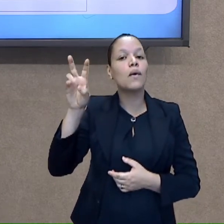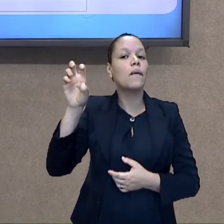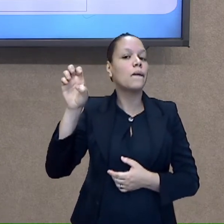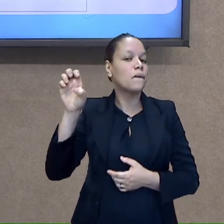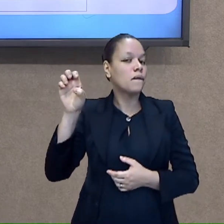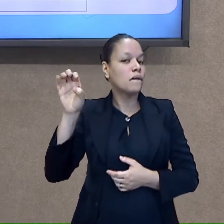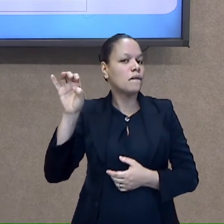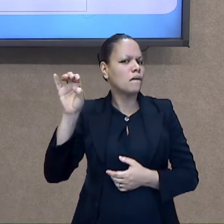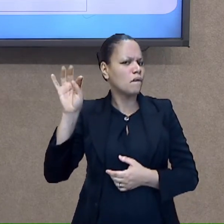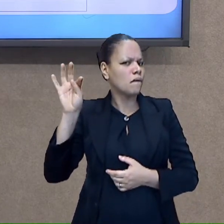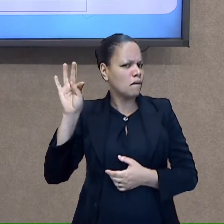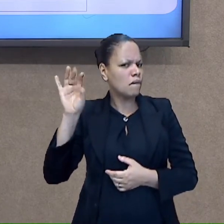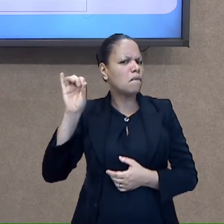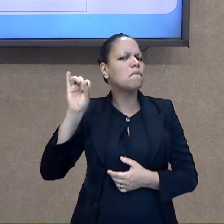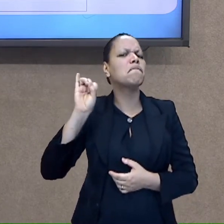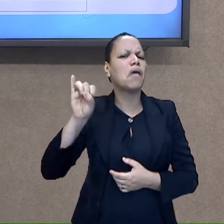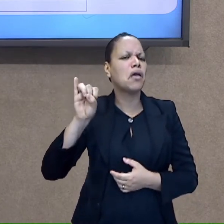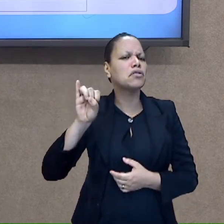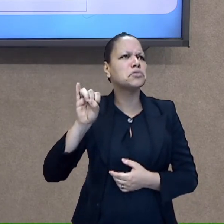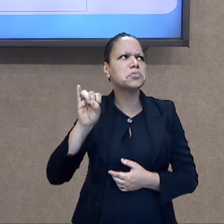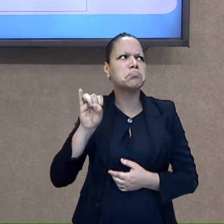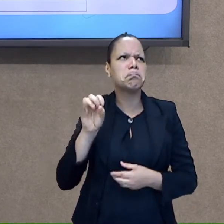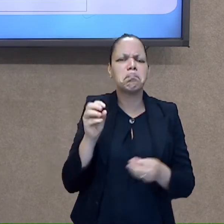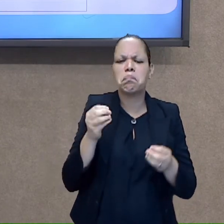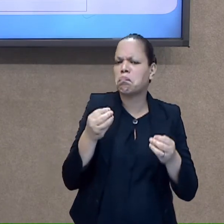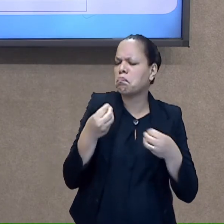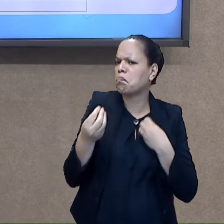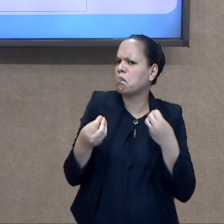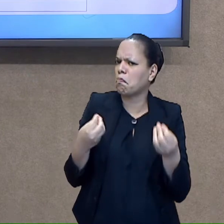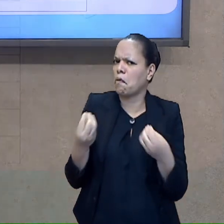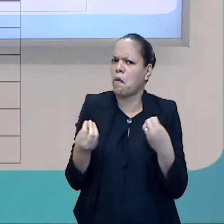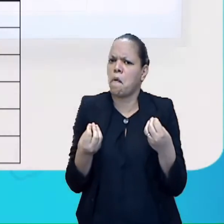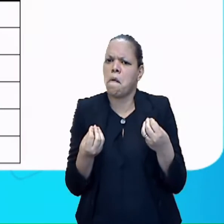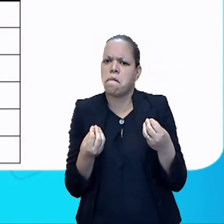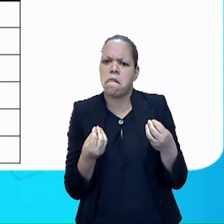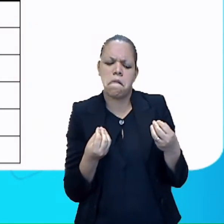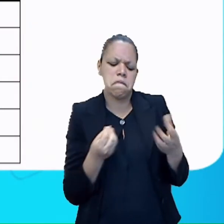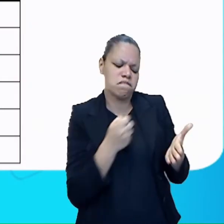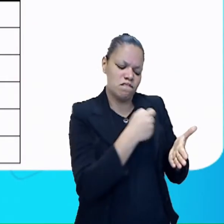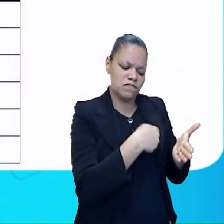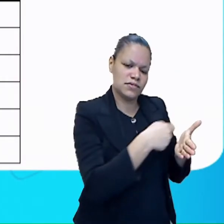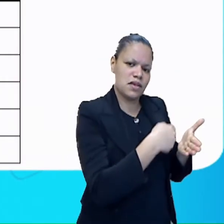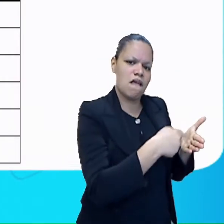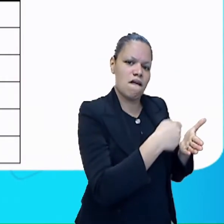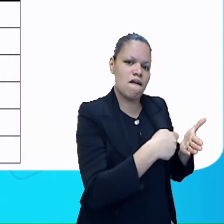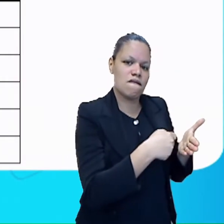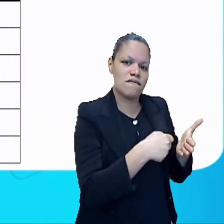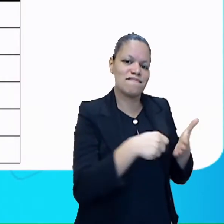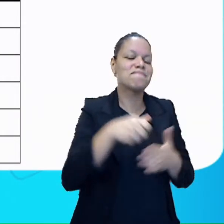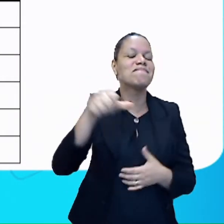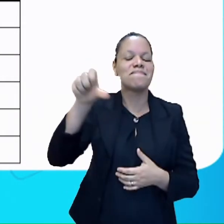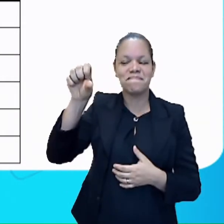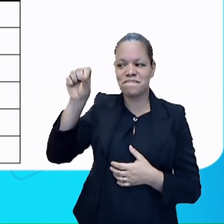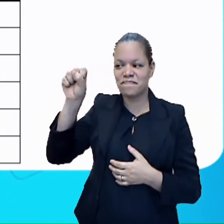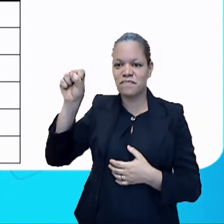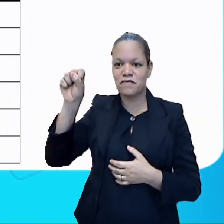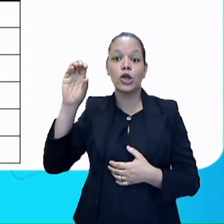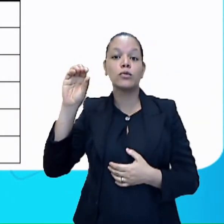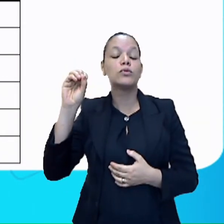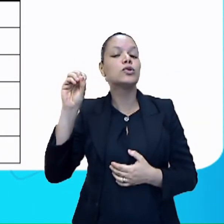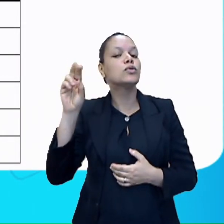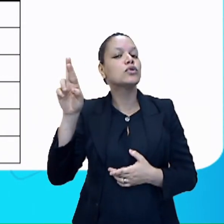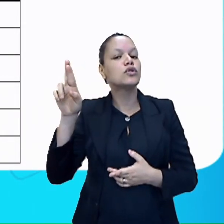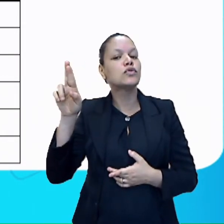uma oração, como é que a gente vai escrever essa palavra? Sorvete. Ela termina também com a